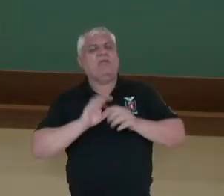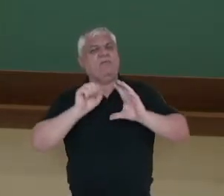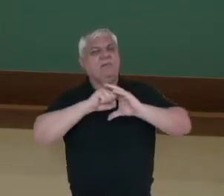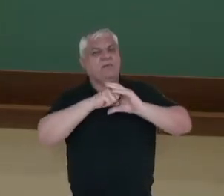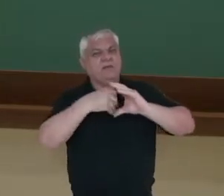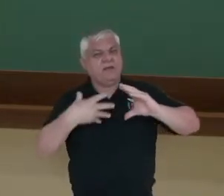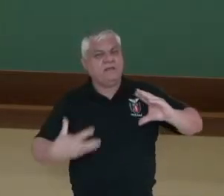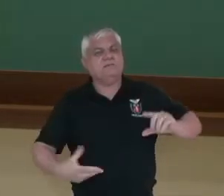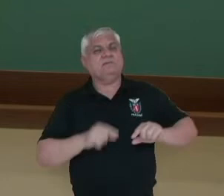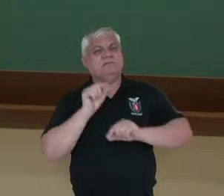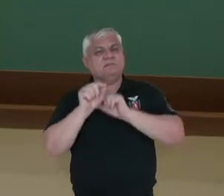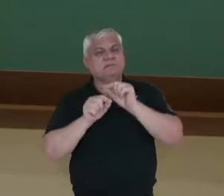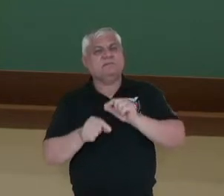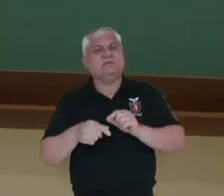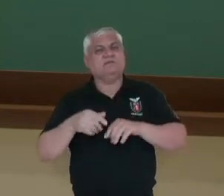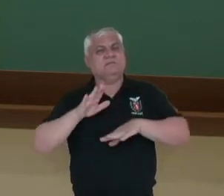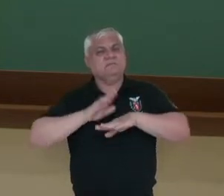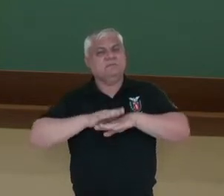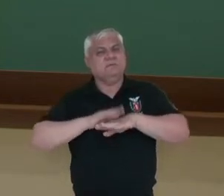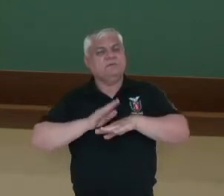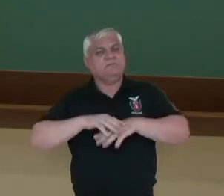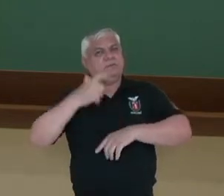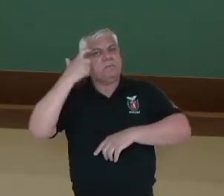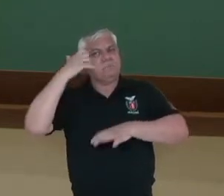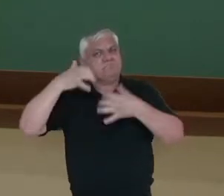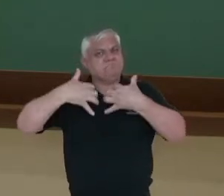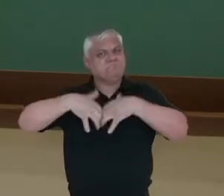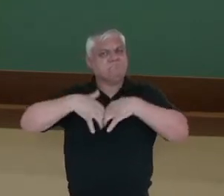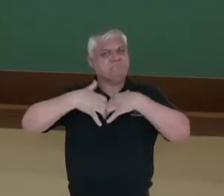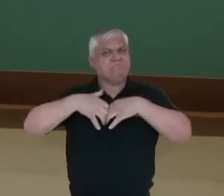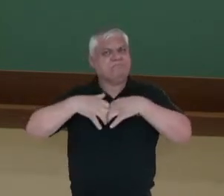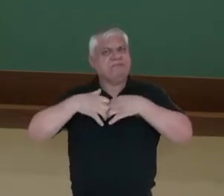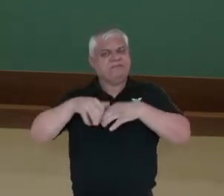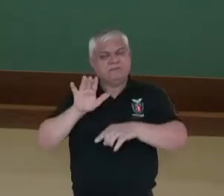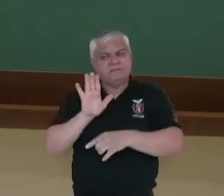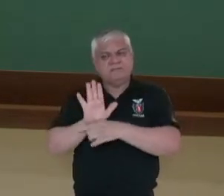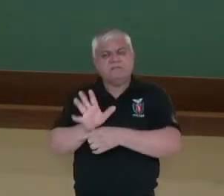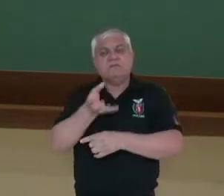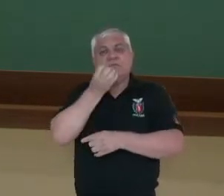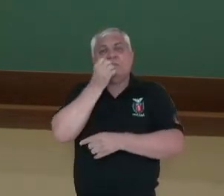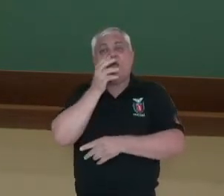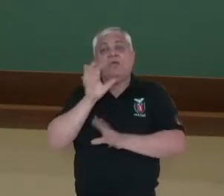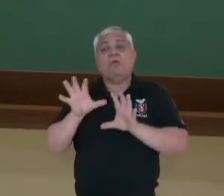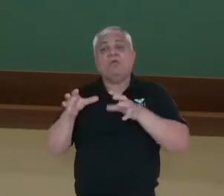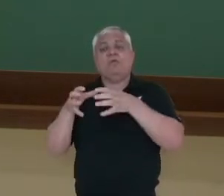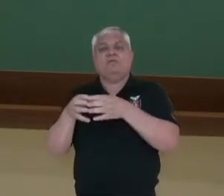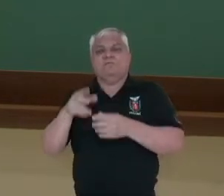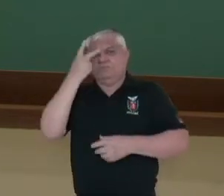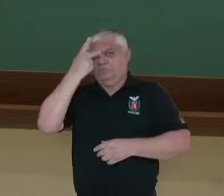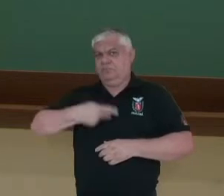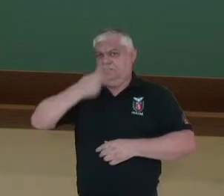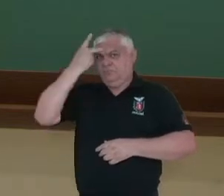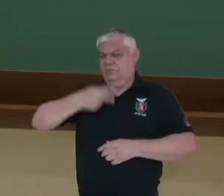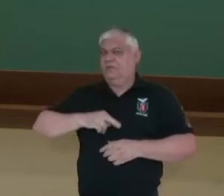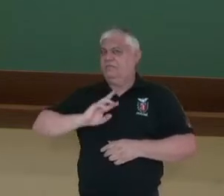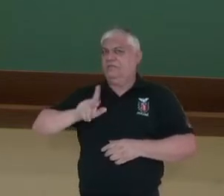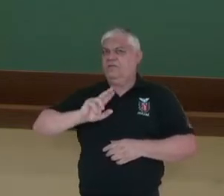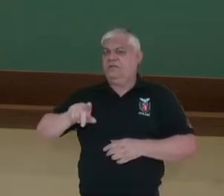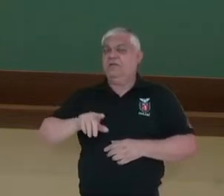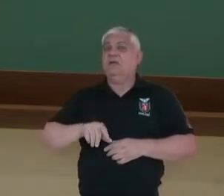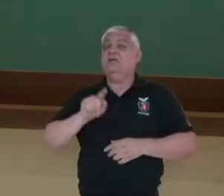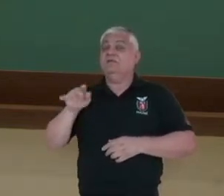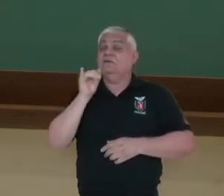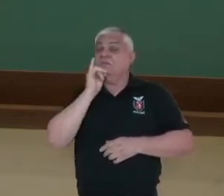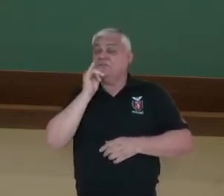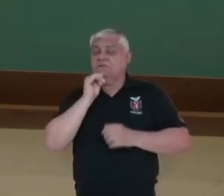característica daqueles que pensam no bem coletivo, não no bem individual. É por isso que, para que